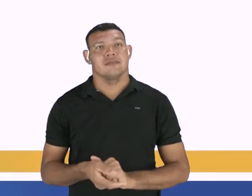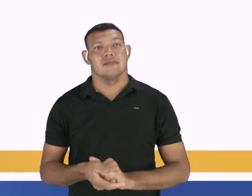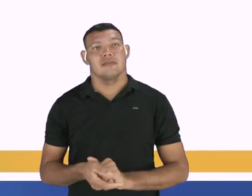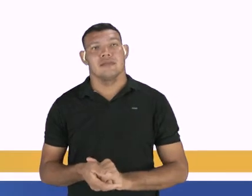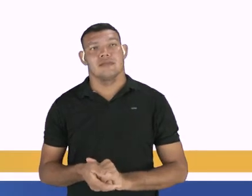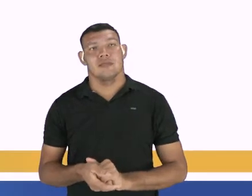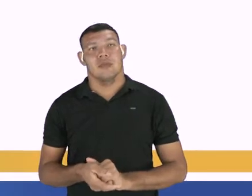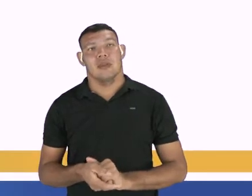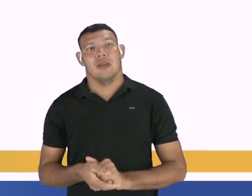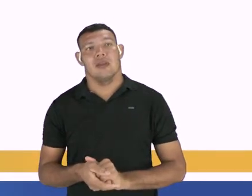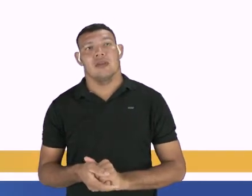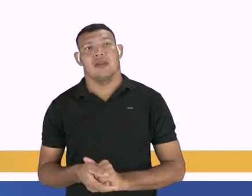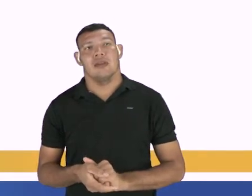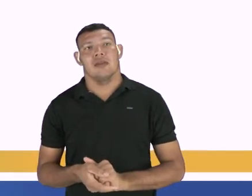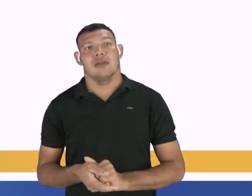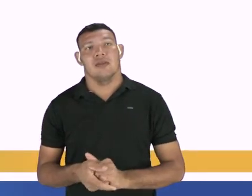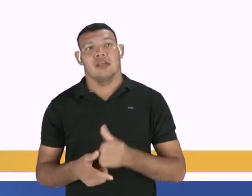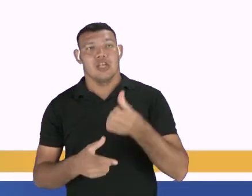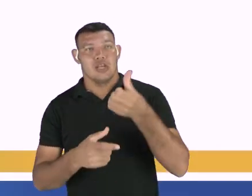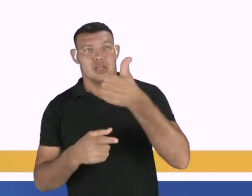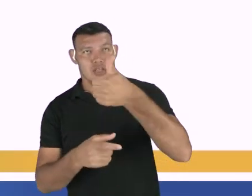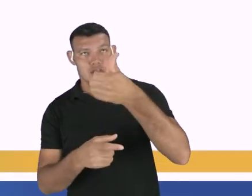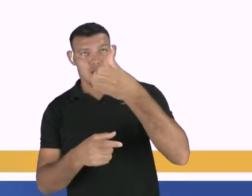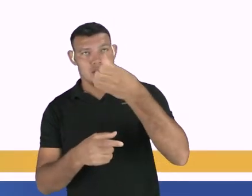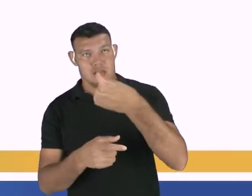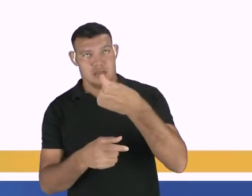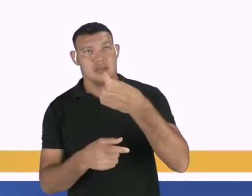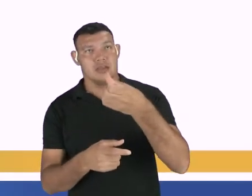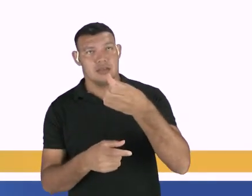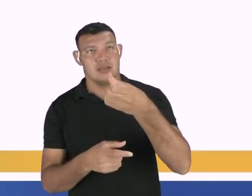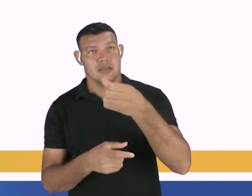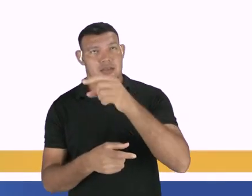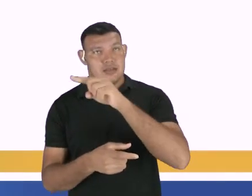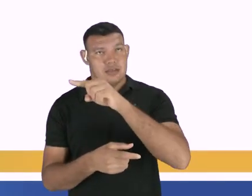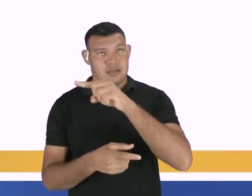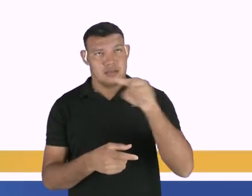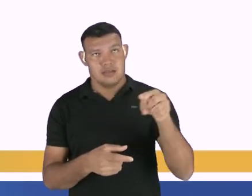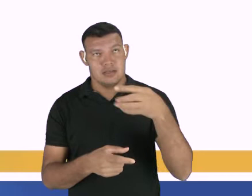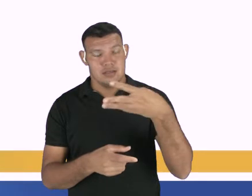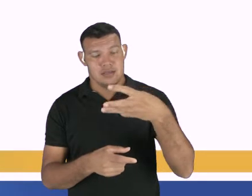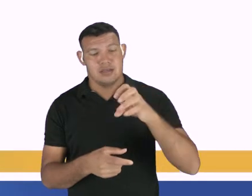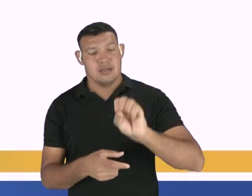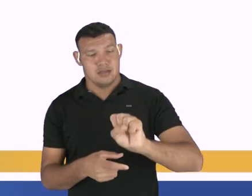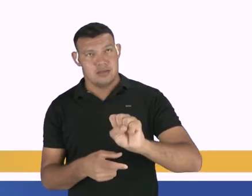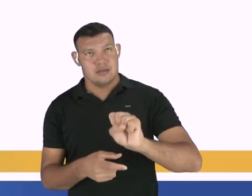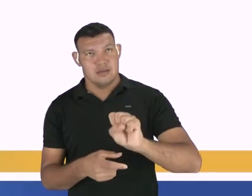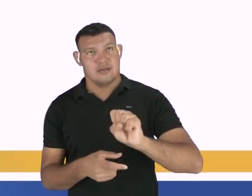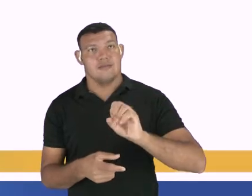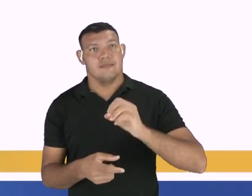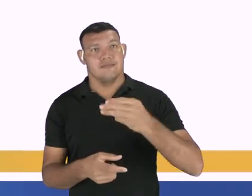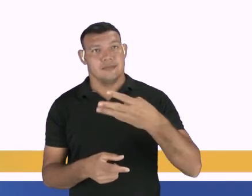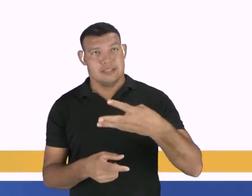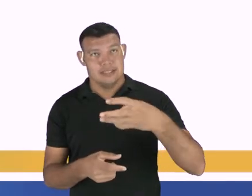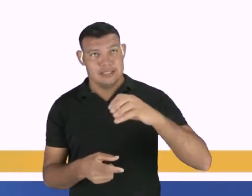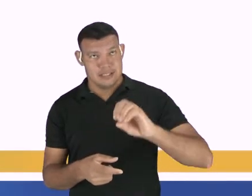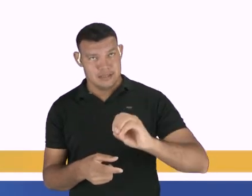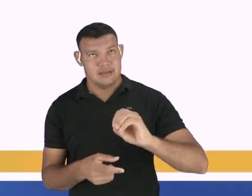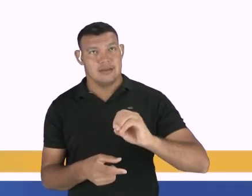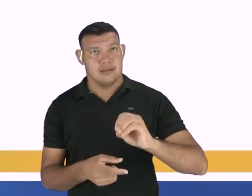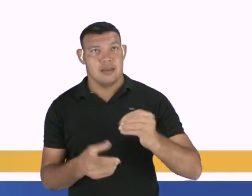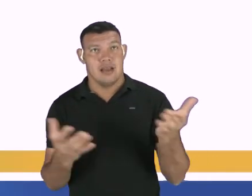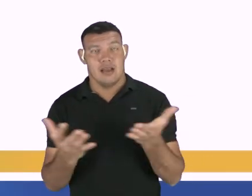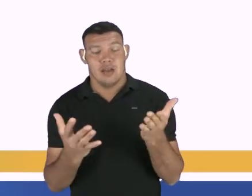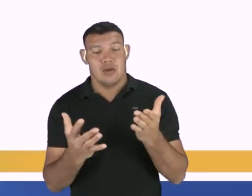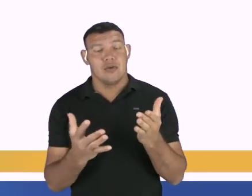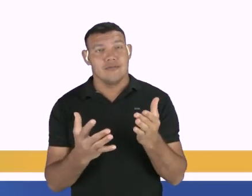4, 16. 5 vezes 6, 30. Então, 16 30avos. Que aí eu posso estar